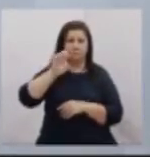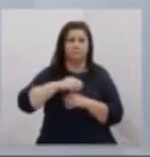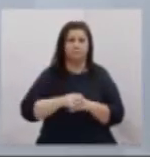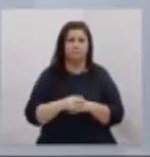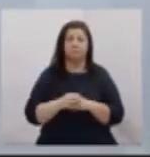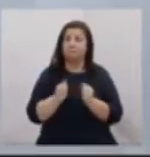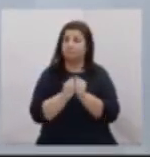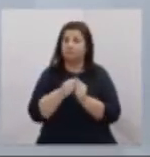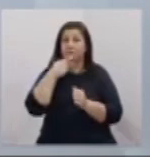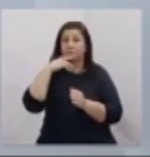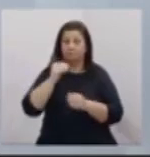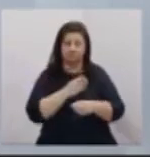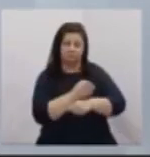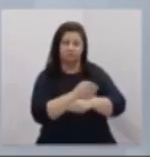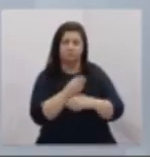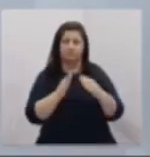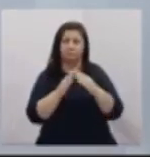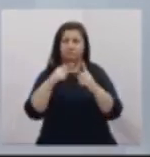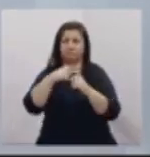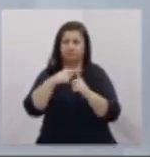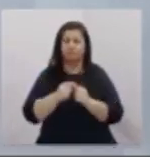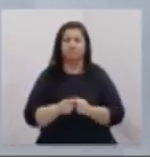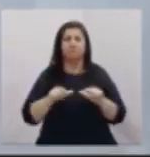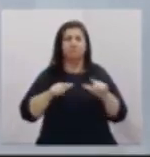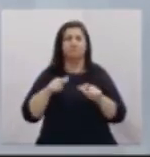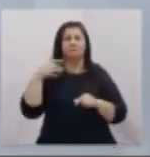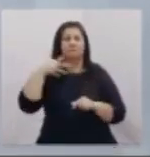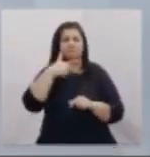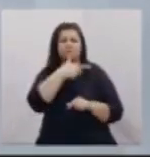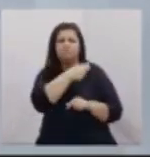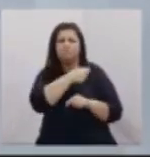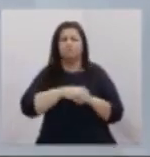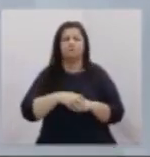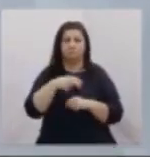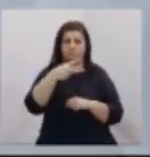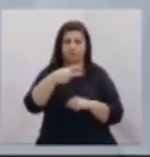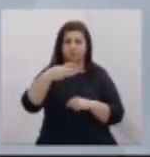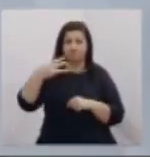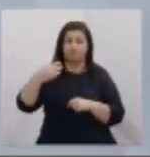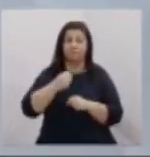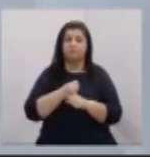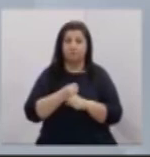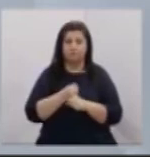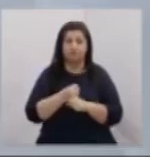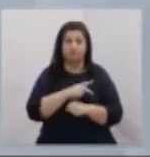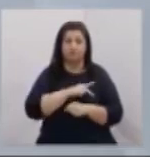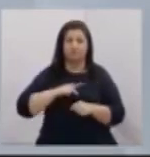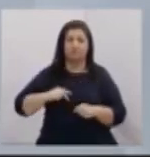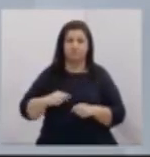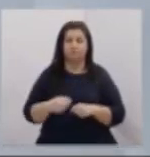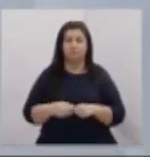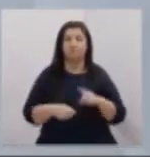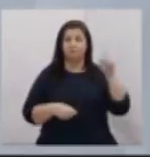trabalho maravilhoso com as famílias. Faz 23 anos que ele está na igreja como pastor, inclusive ele já foi meu aluno